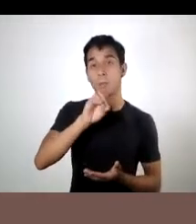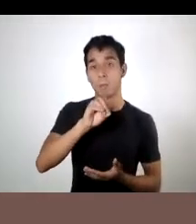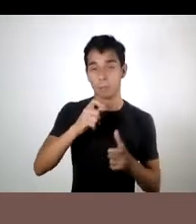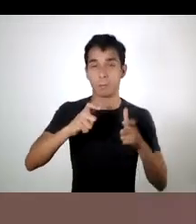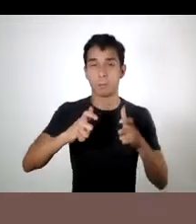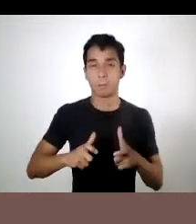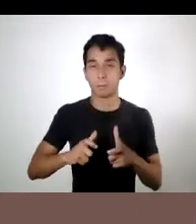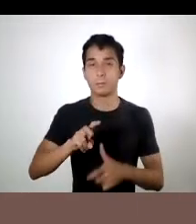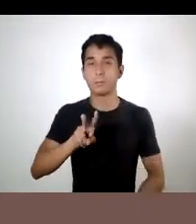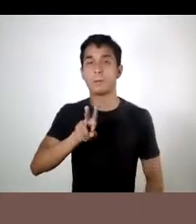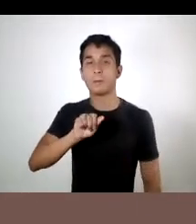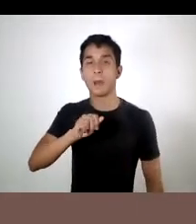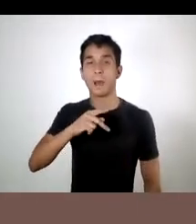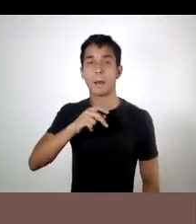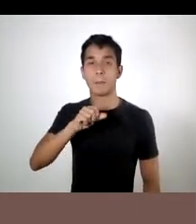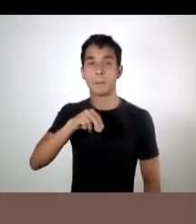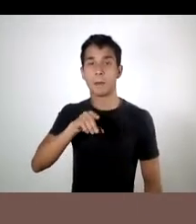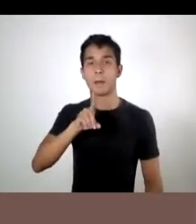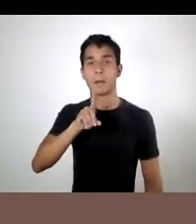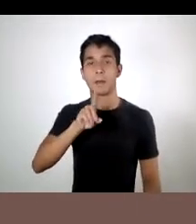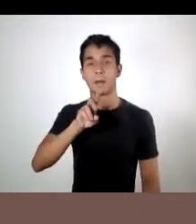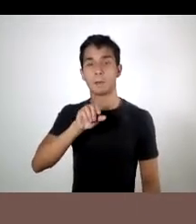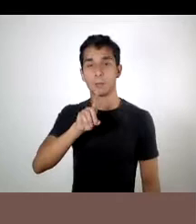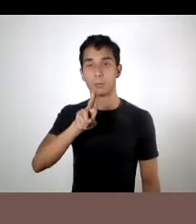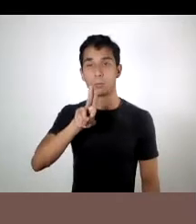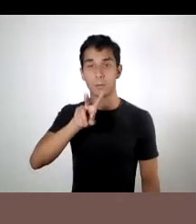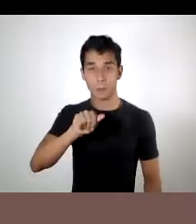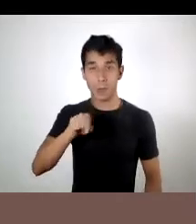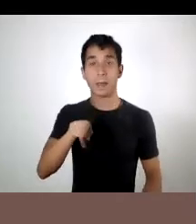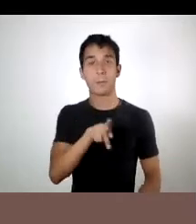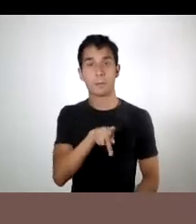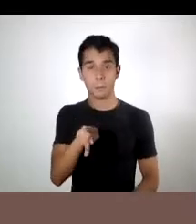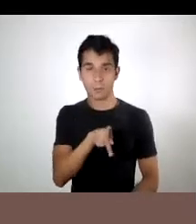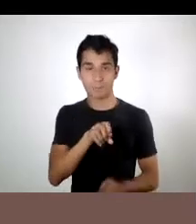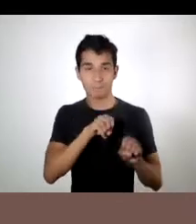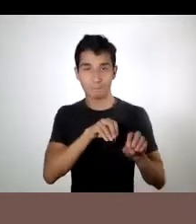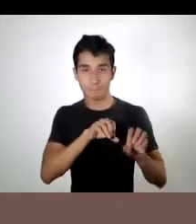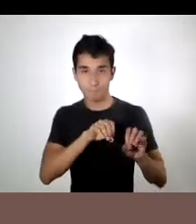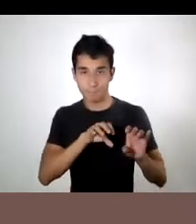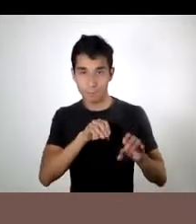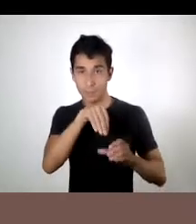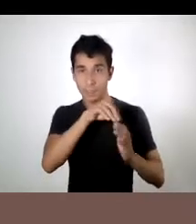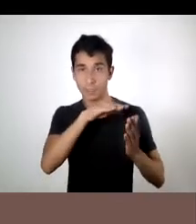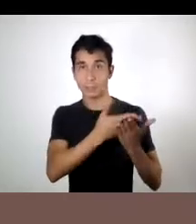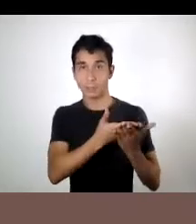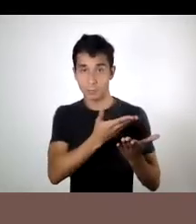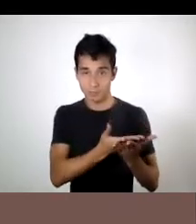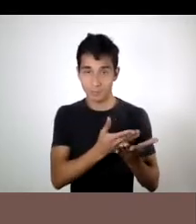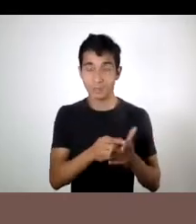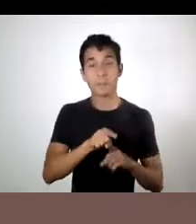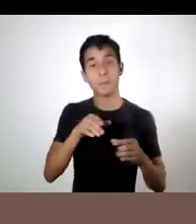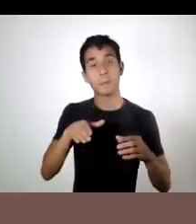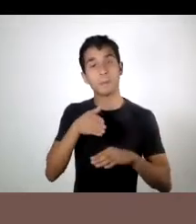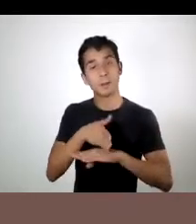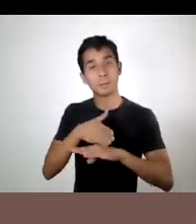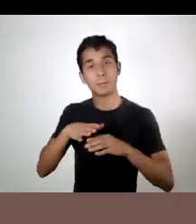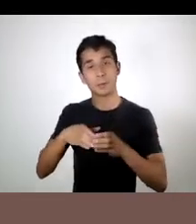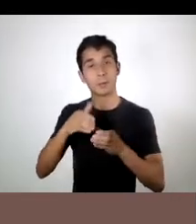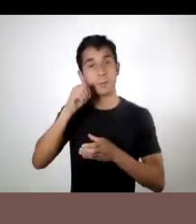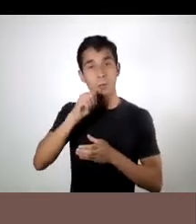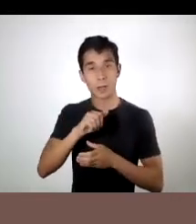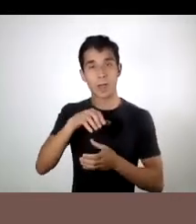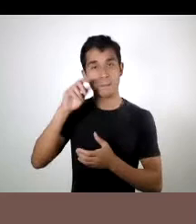é professora na Escola do Quilombo, Ivaporunduva, articuladora do coletivo Mulheres Quilombolas na